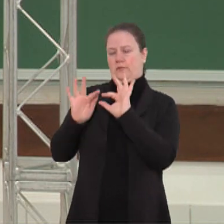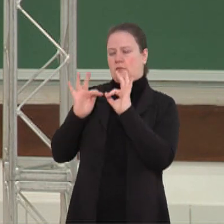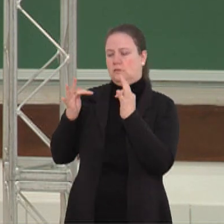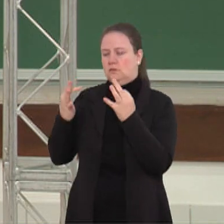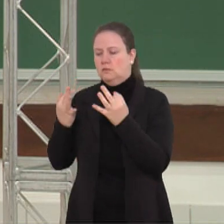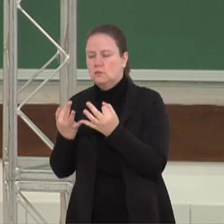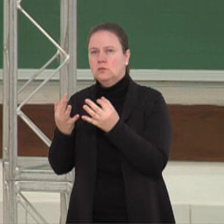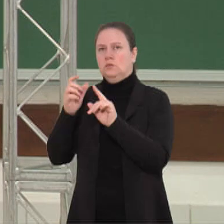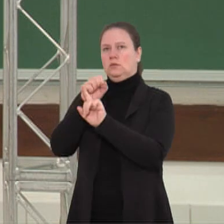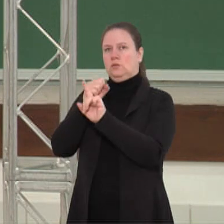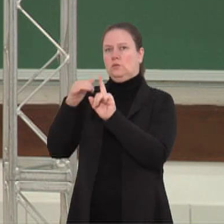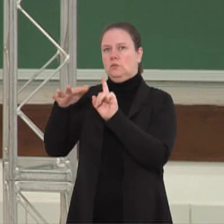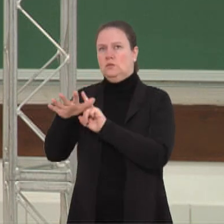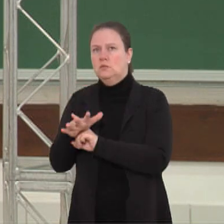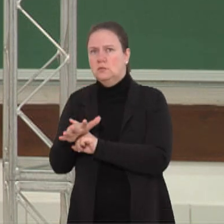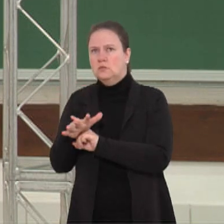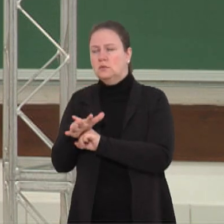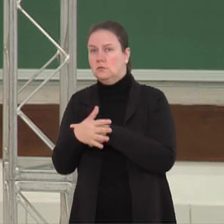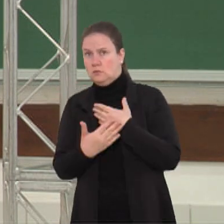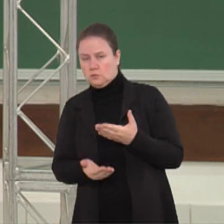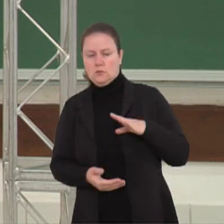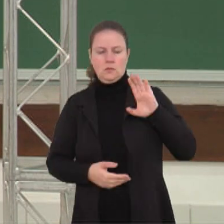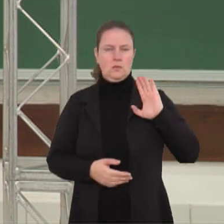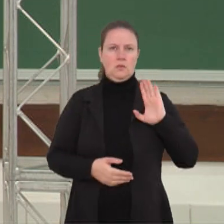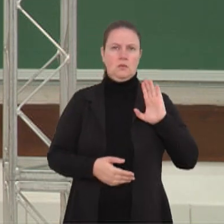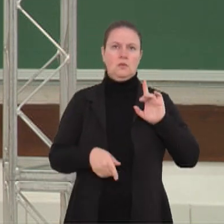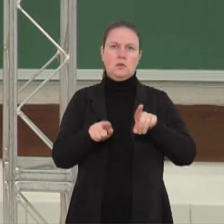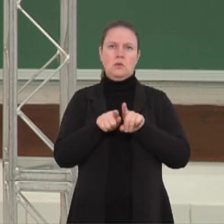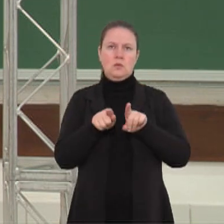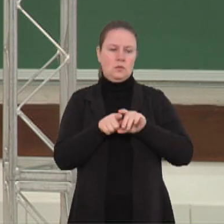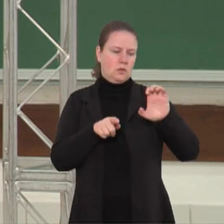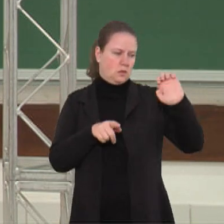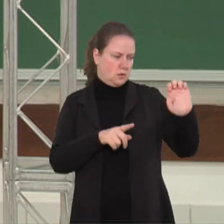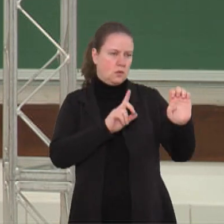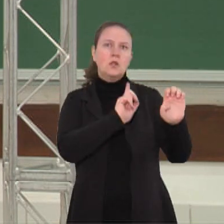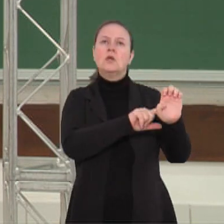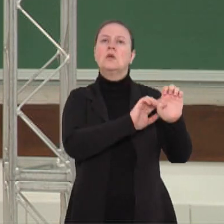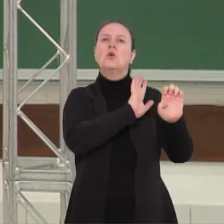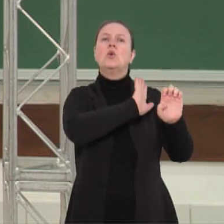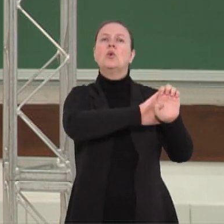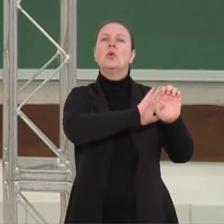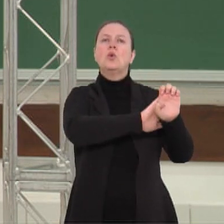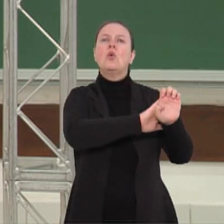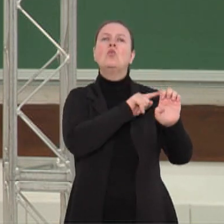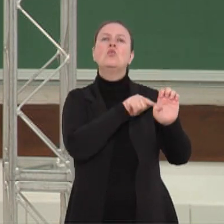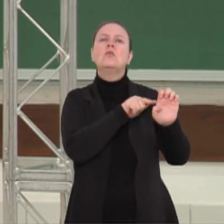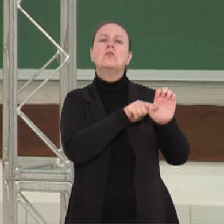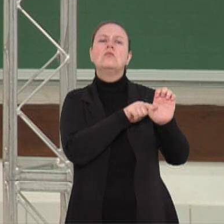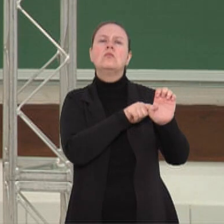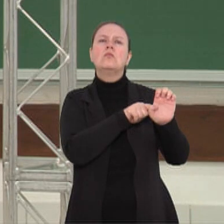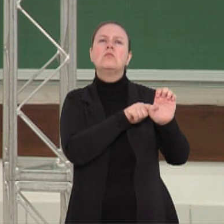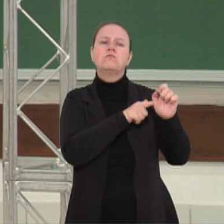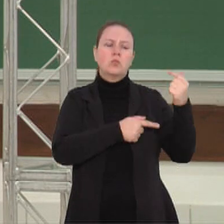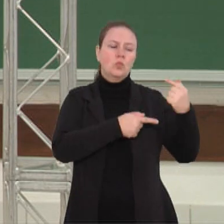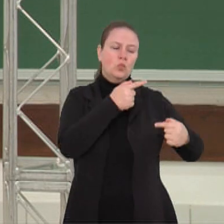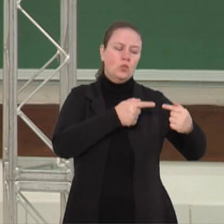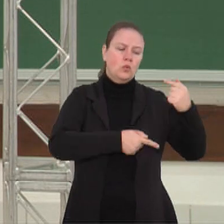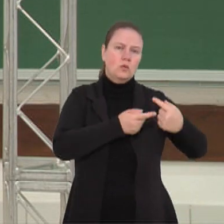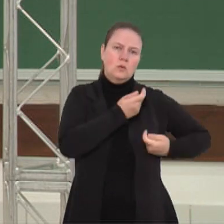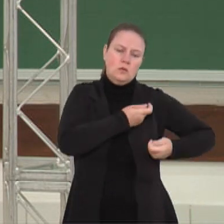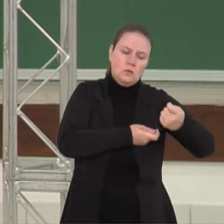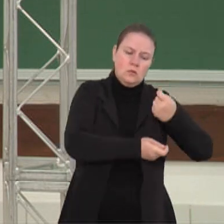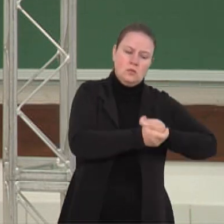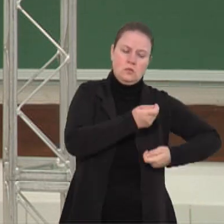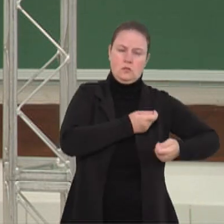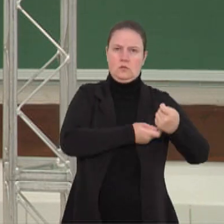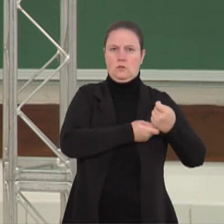familiar e social, e já sendo liberal no aspecto econômico. Enquanto que,